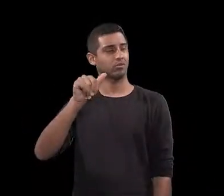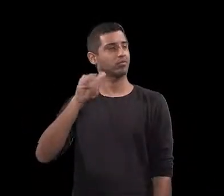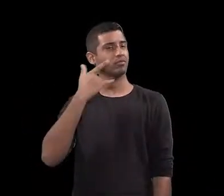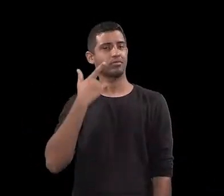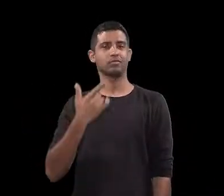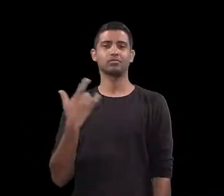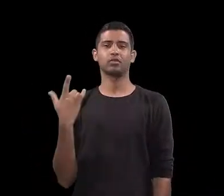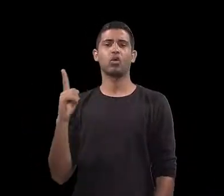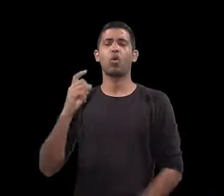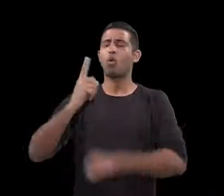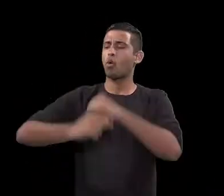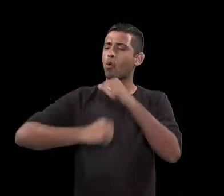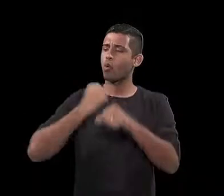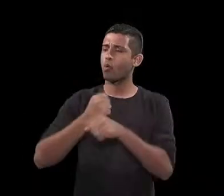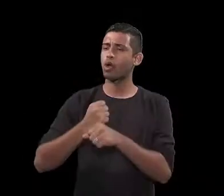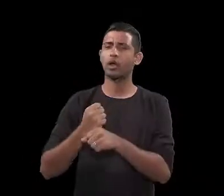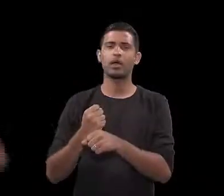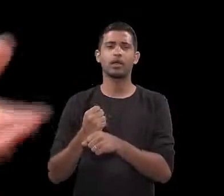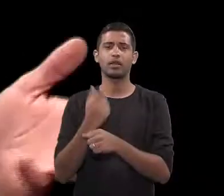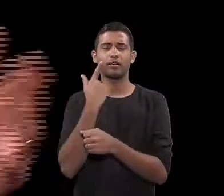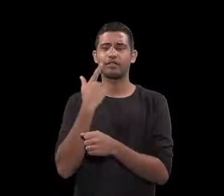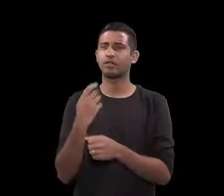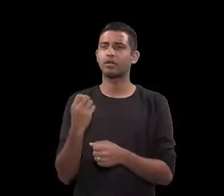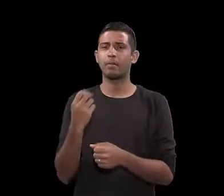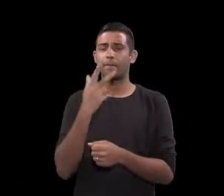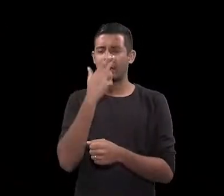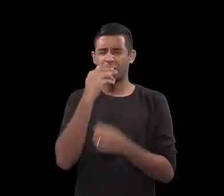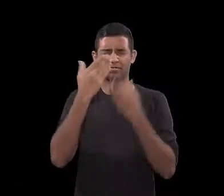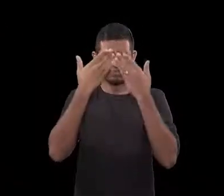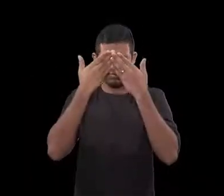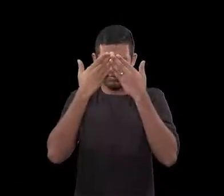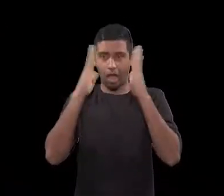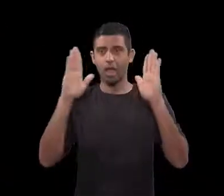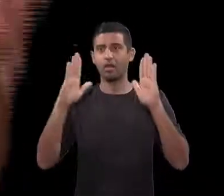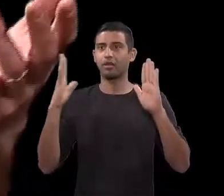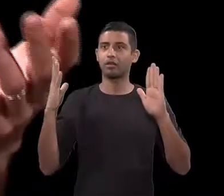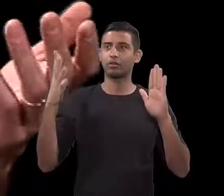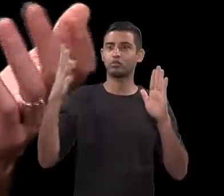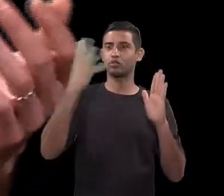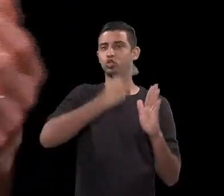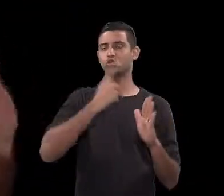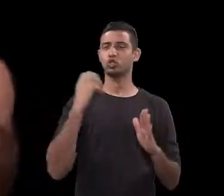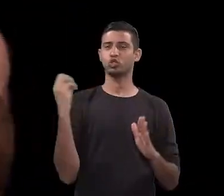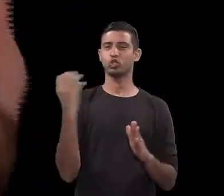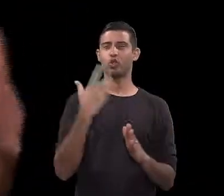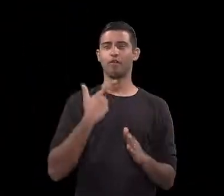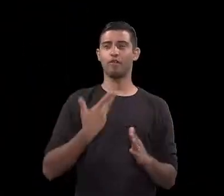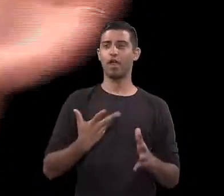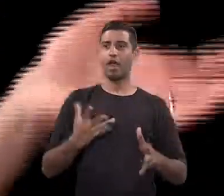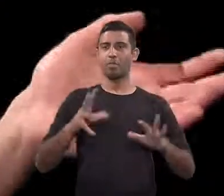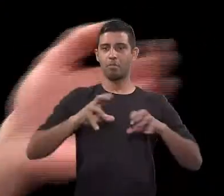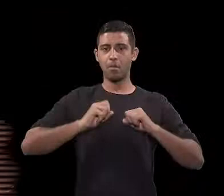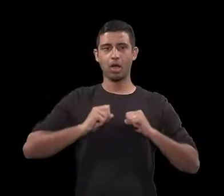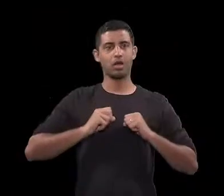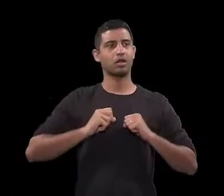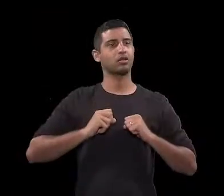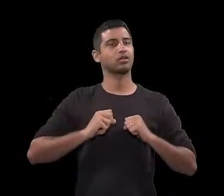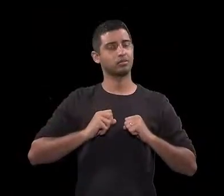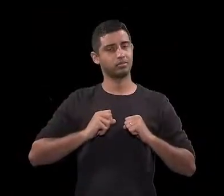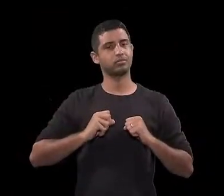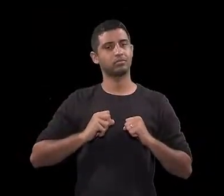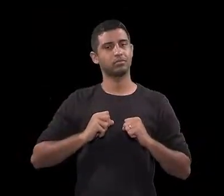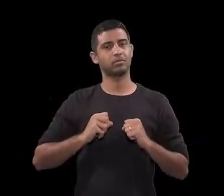ano inteiro lá no Uruguai e abriu todo esse mundo, esse novo universo latino-americano para